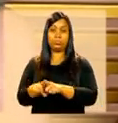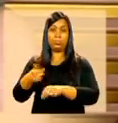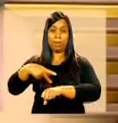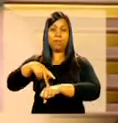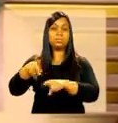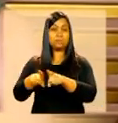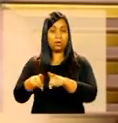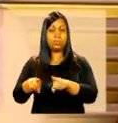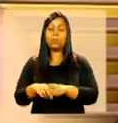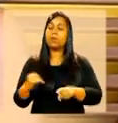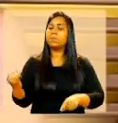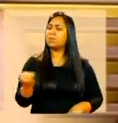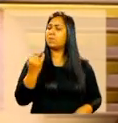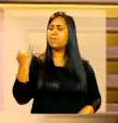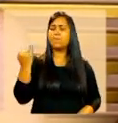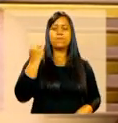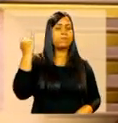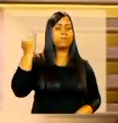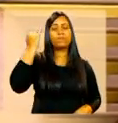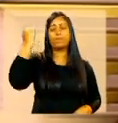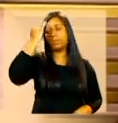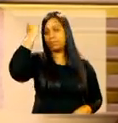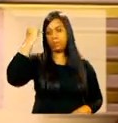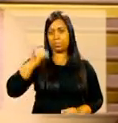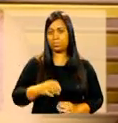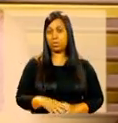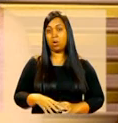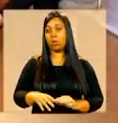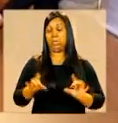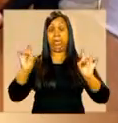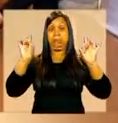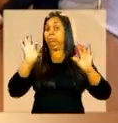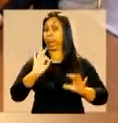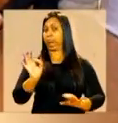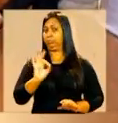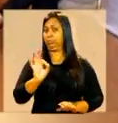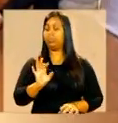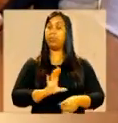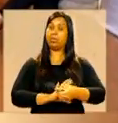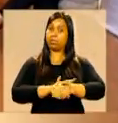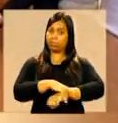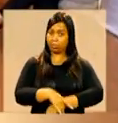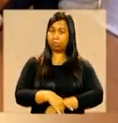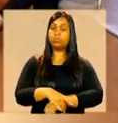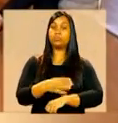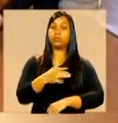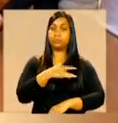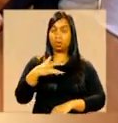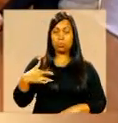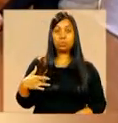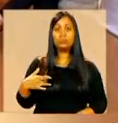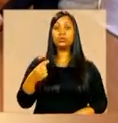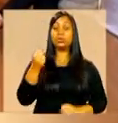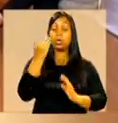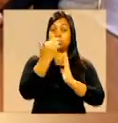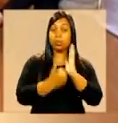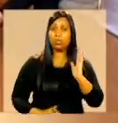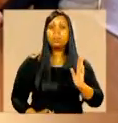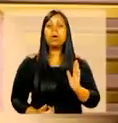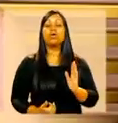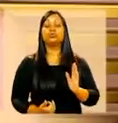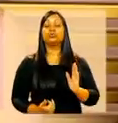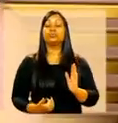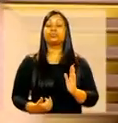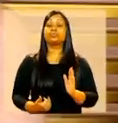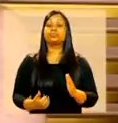Gente, é muito, muito importante. Não é um luxo, né? Não é um luxo. Eu falo que é um investimento tão baixo perto do que você faz na